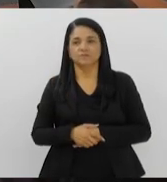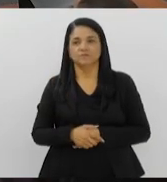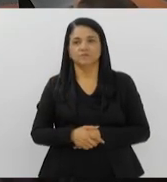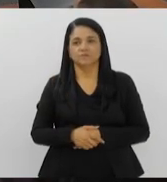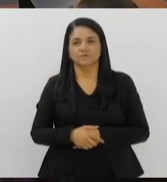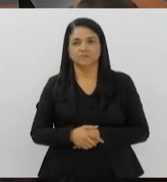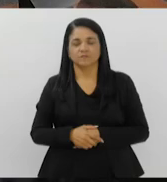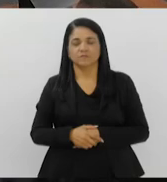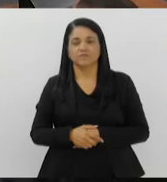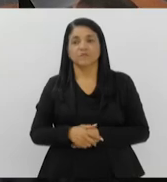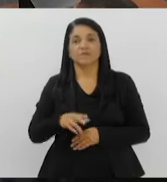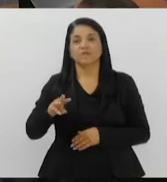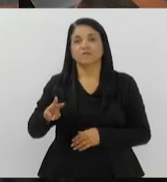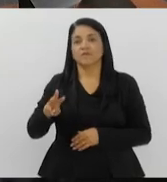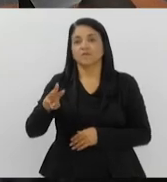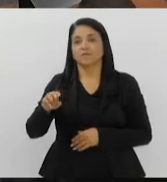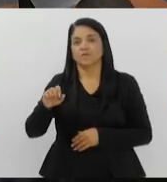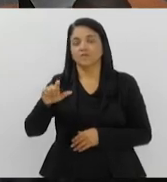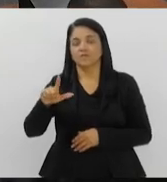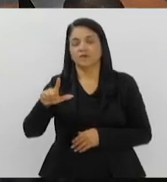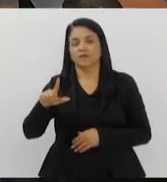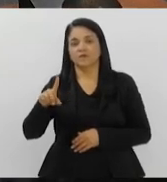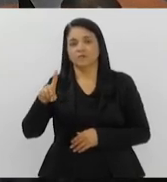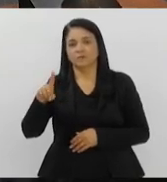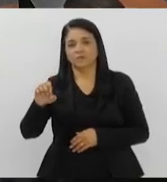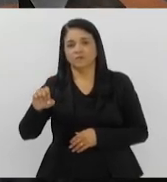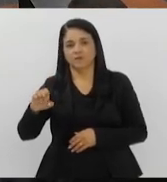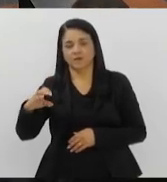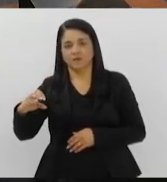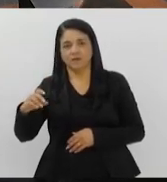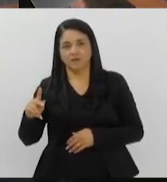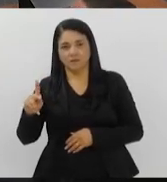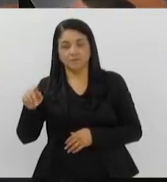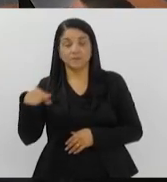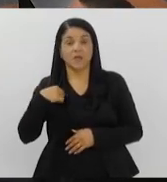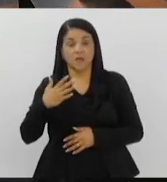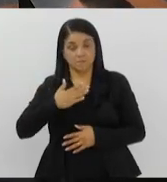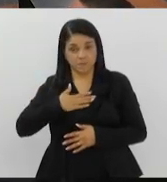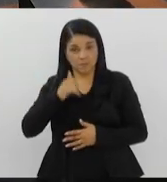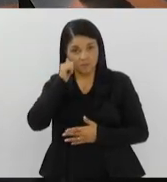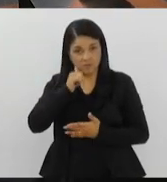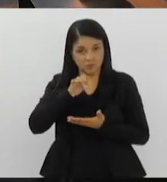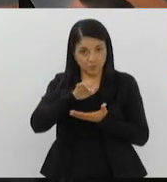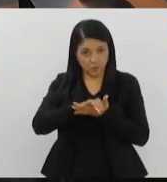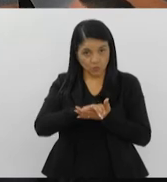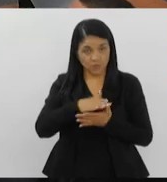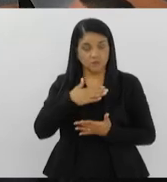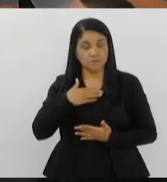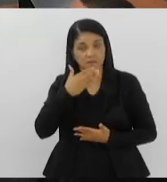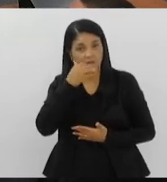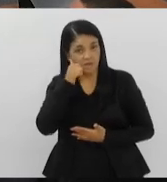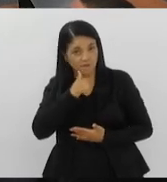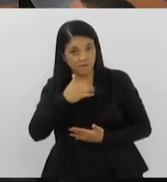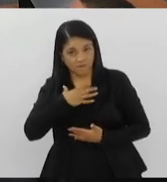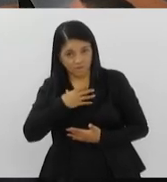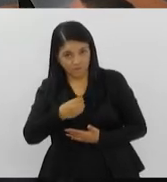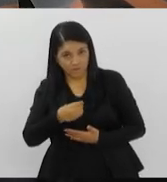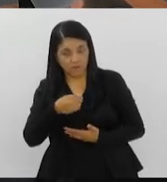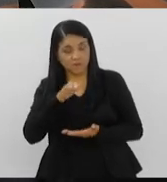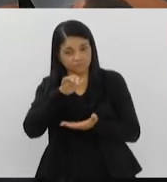nosso querido valdec agradecer a minha esposa minha filha que tá aqui presente obrigado por ter